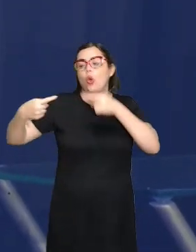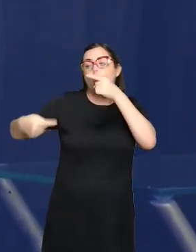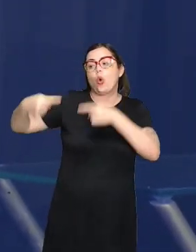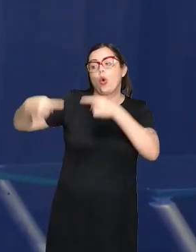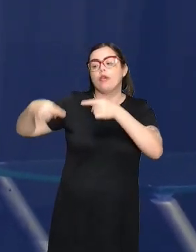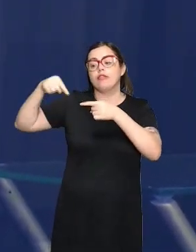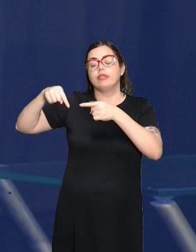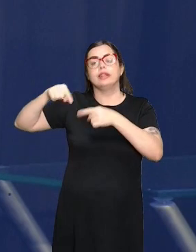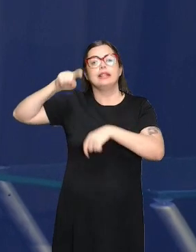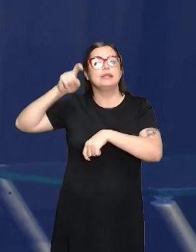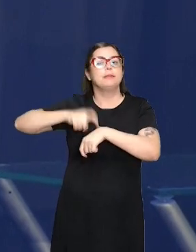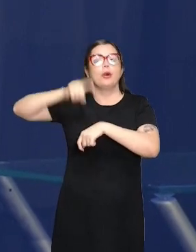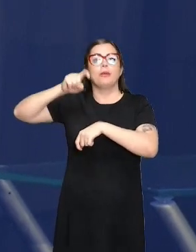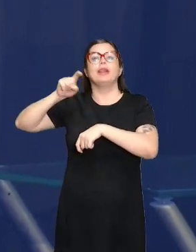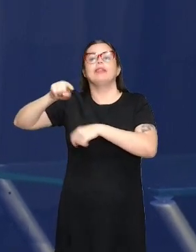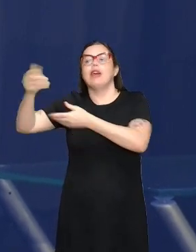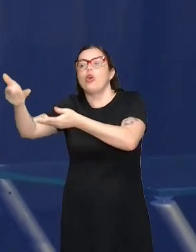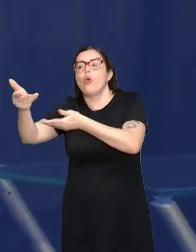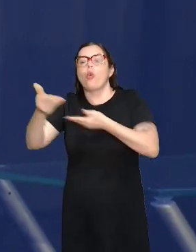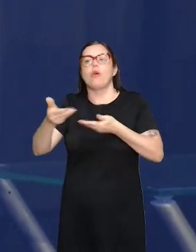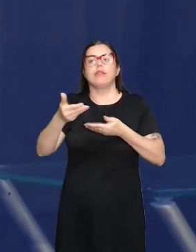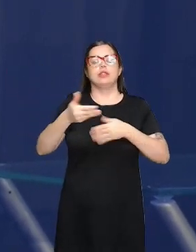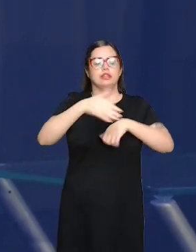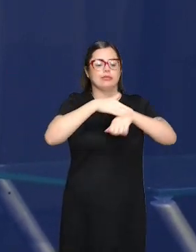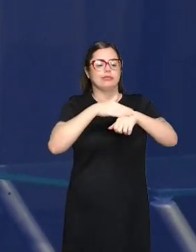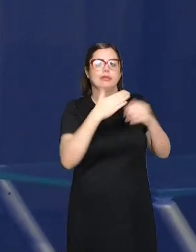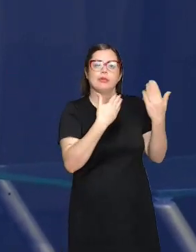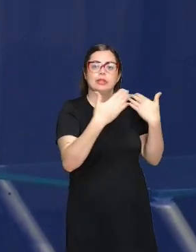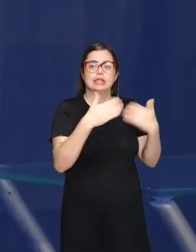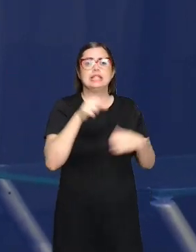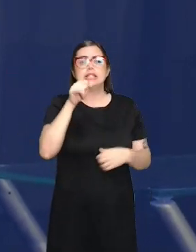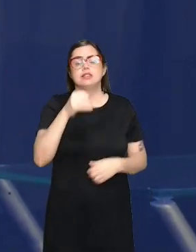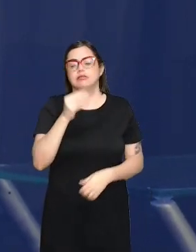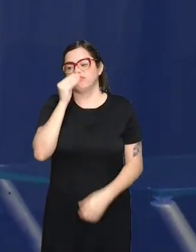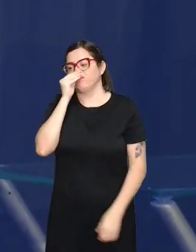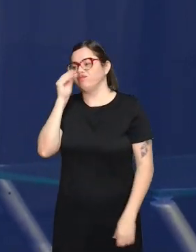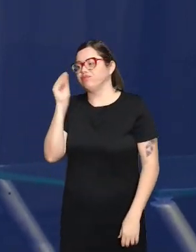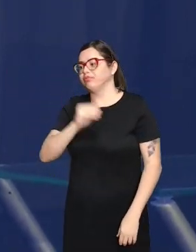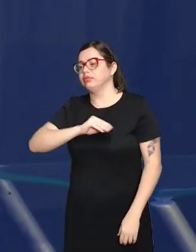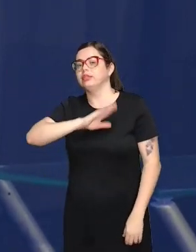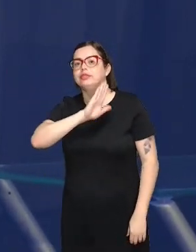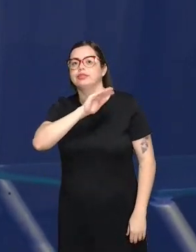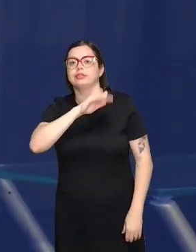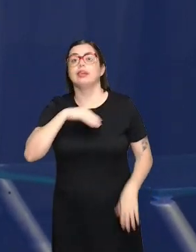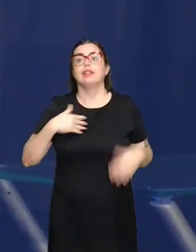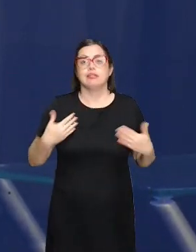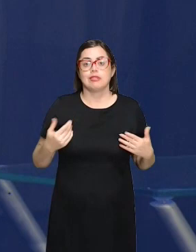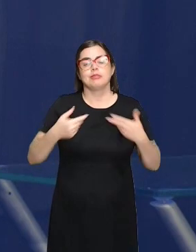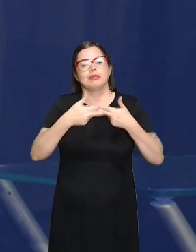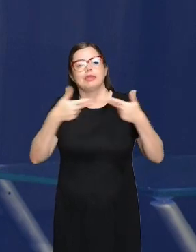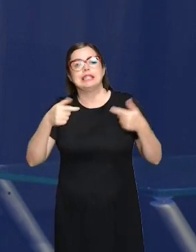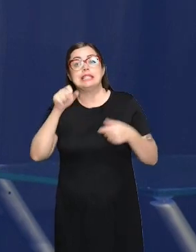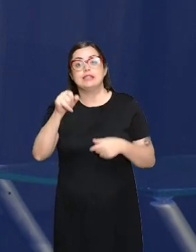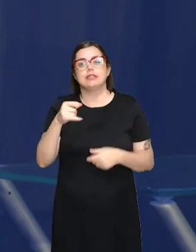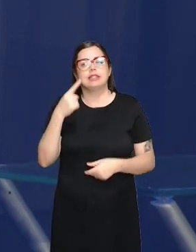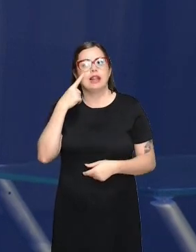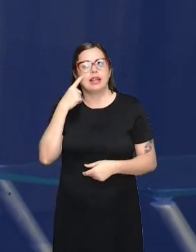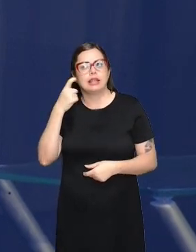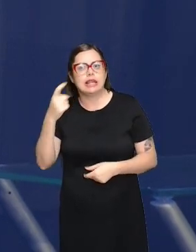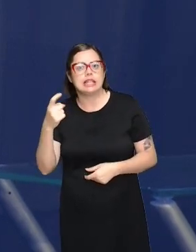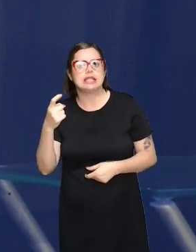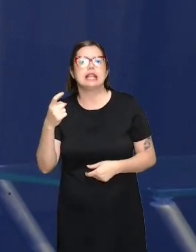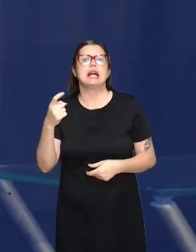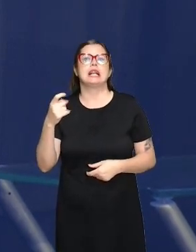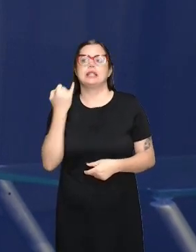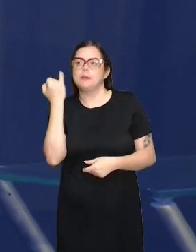que importa é a relação que dá DR. Se você não se importa, você, tipo, tchau. Mas quando você se importa, você quer aprofundar, você